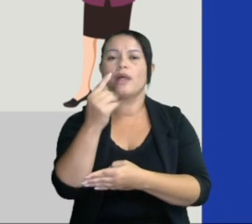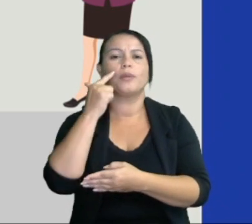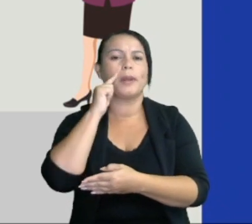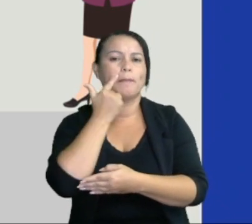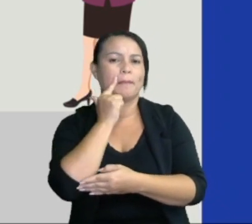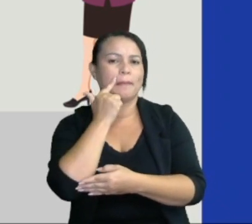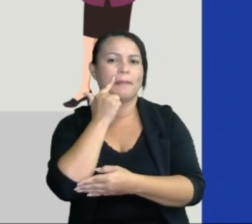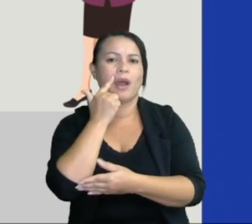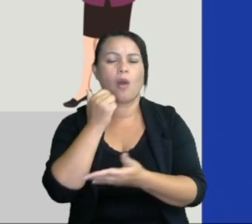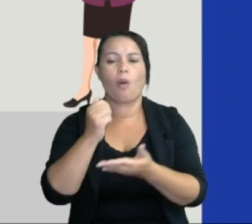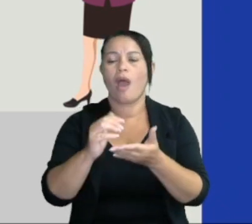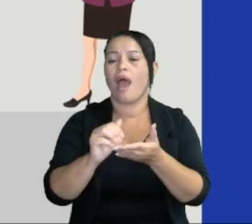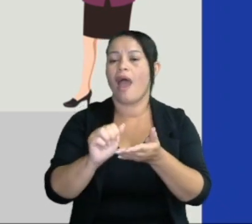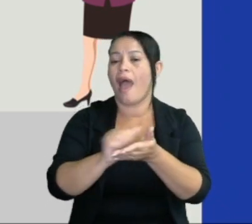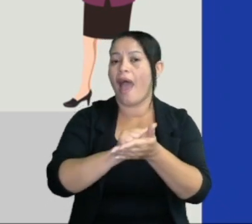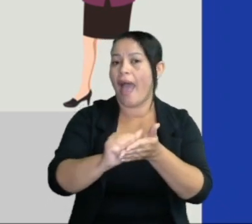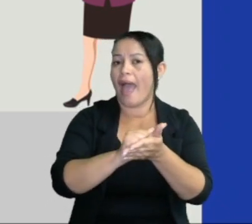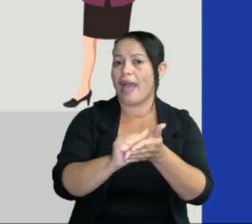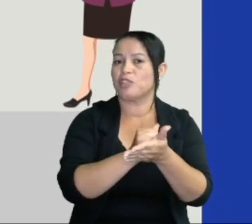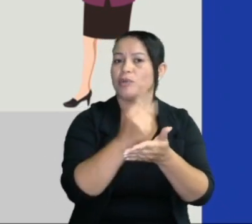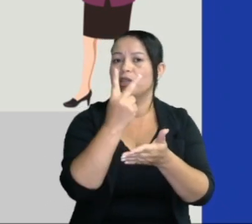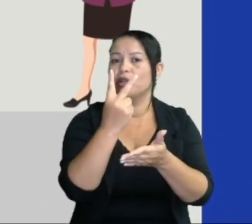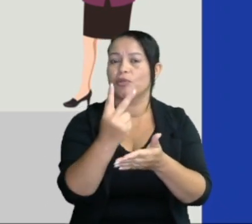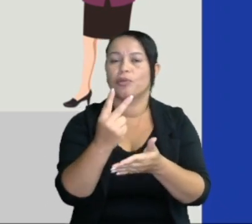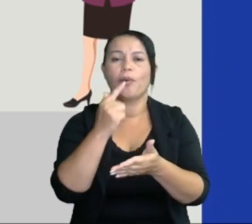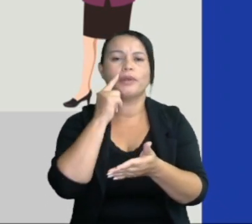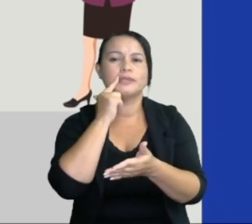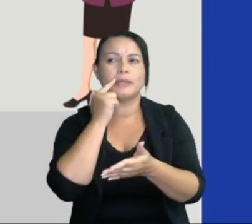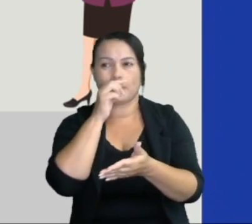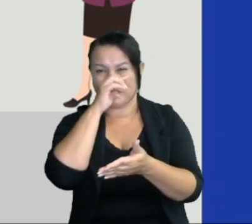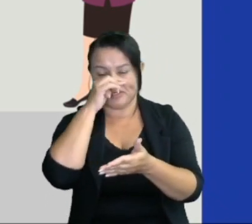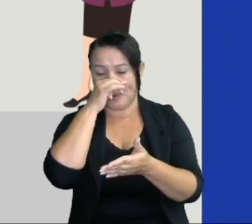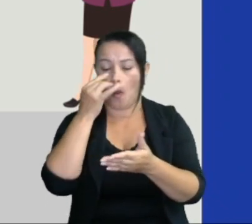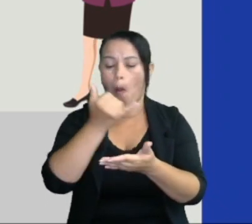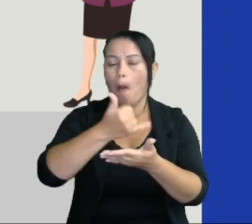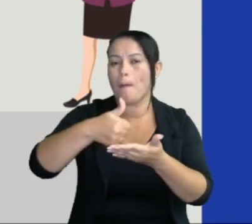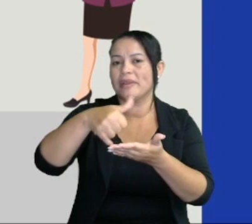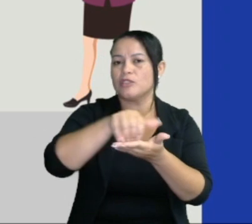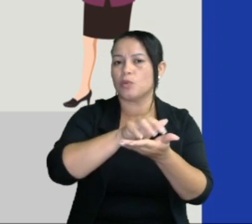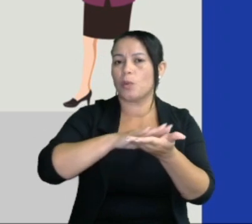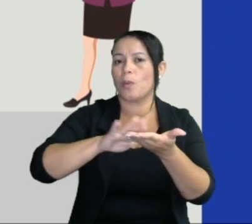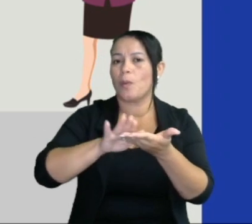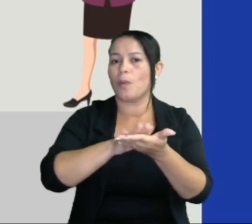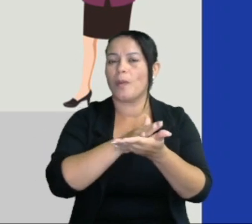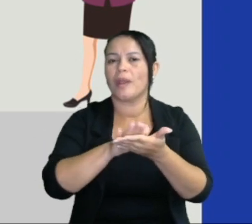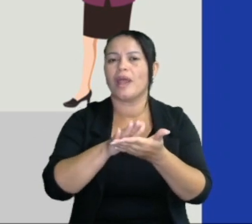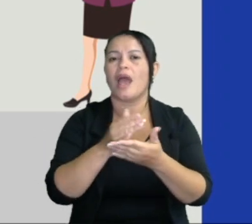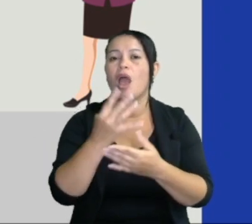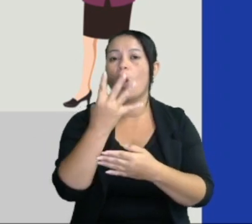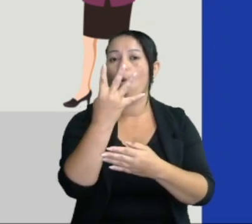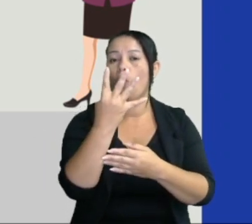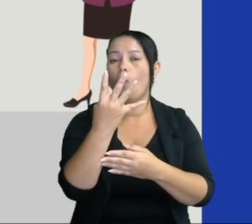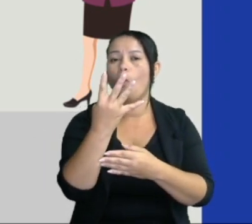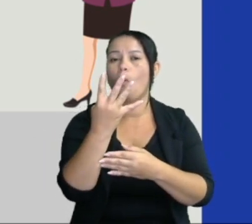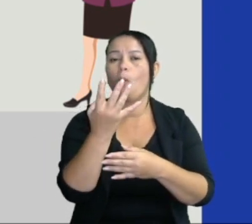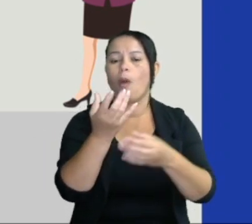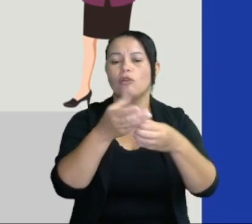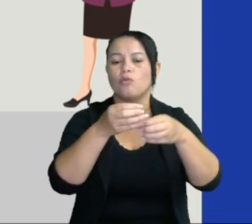limões, raspas de 2 limões, cobertura: 4 claras de